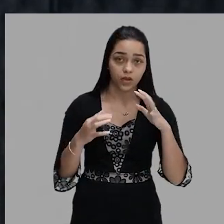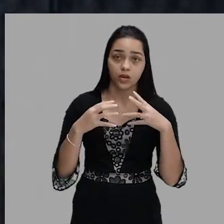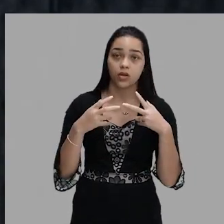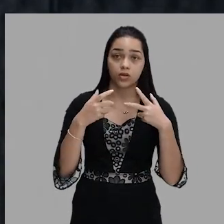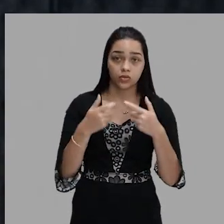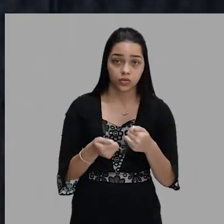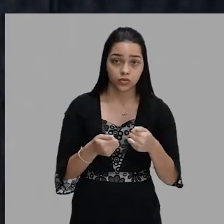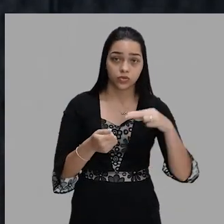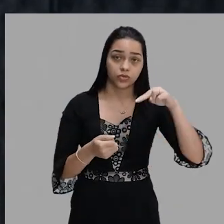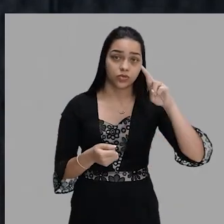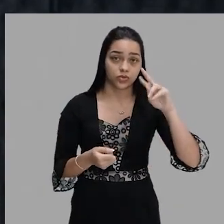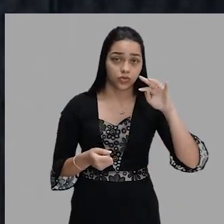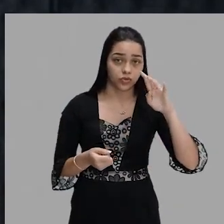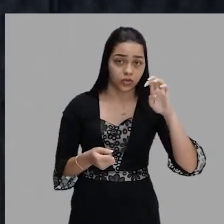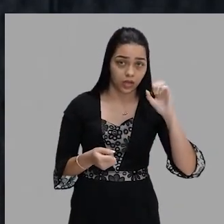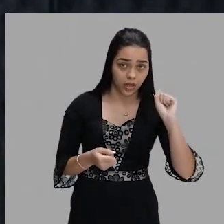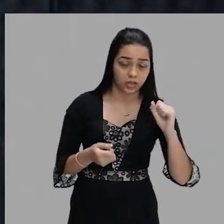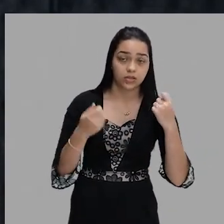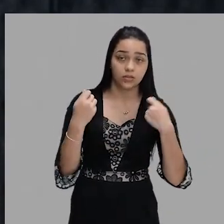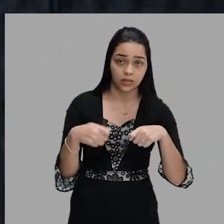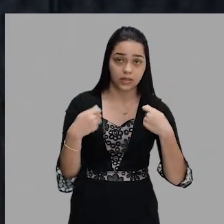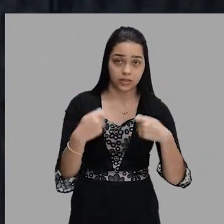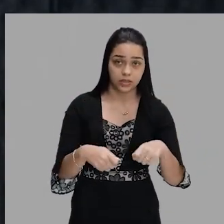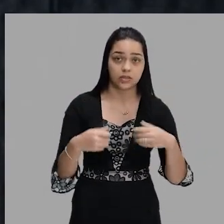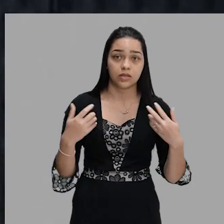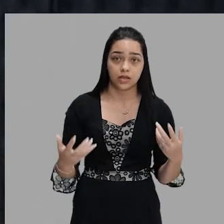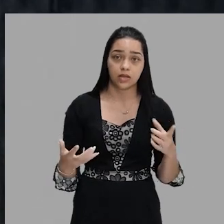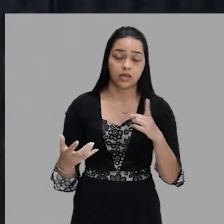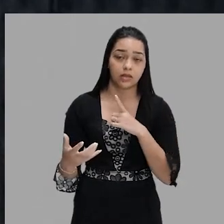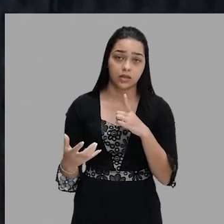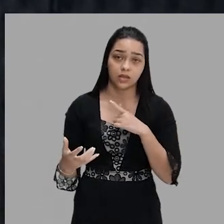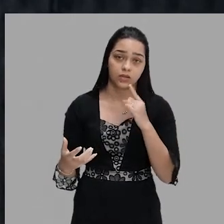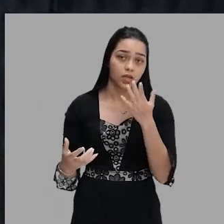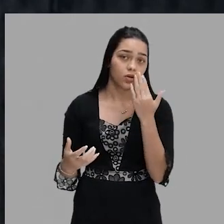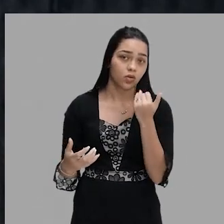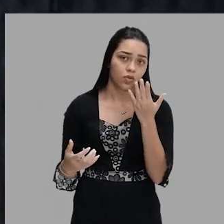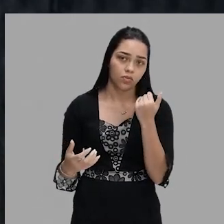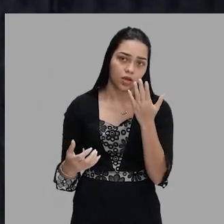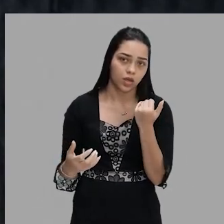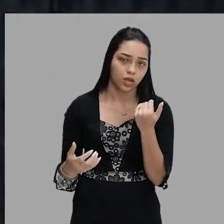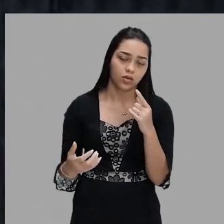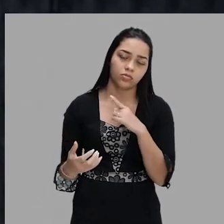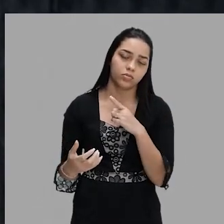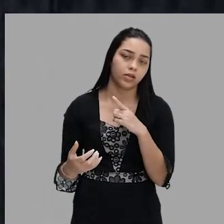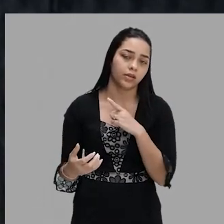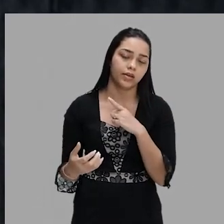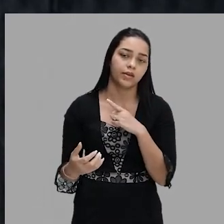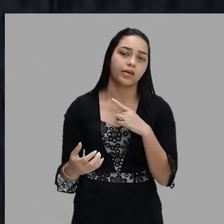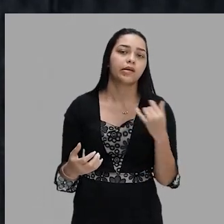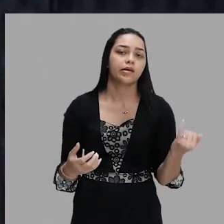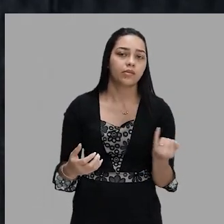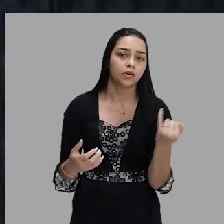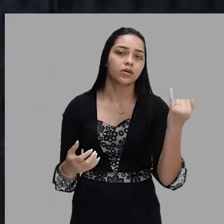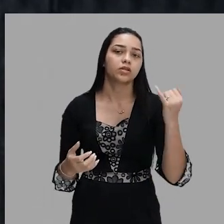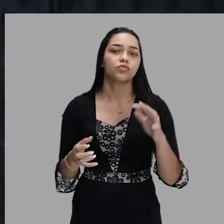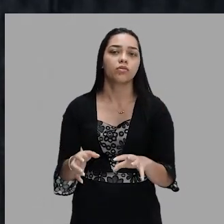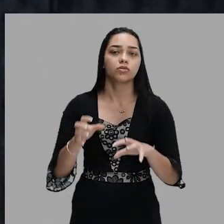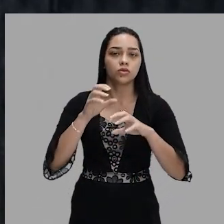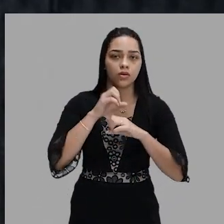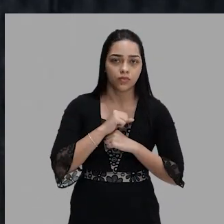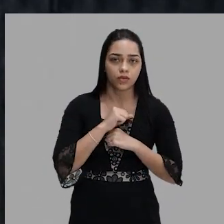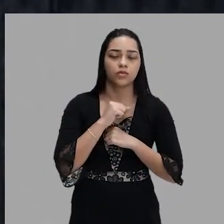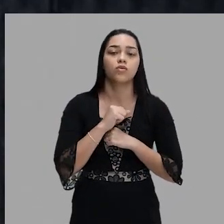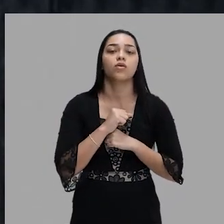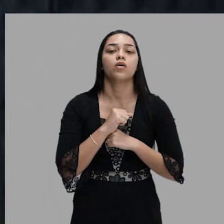todos os nutrientes necessários, né? Aquilo que você comeu, que se tornou nutriente, foi absorvido pela corrente